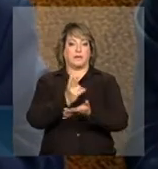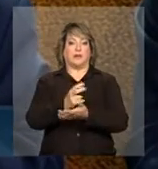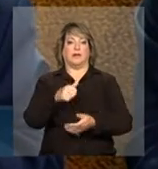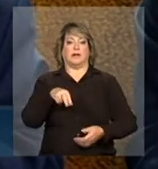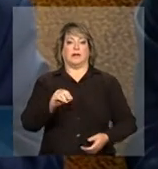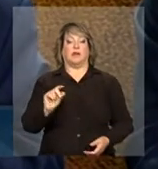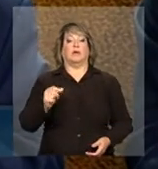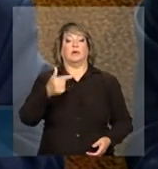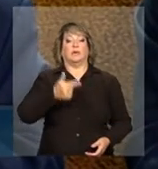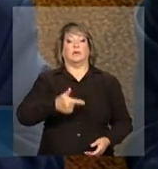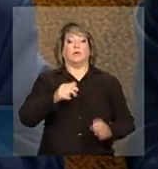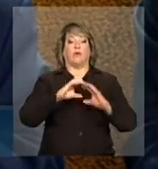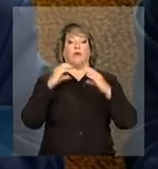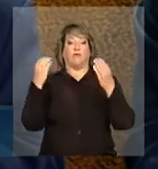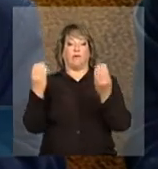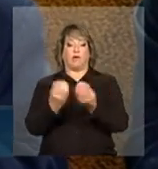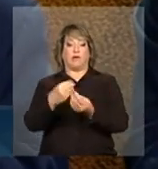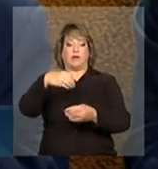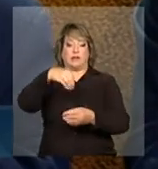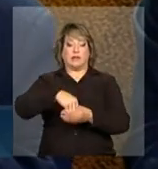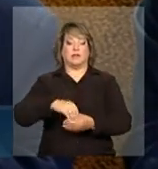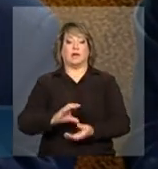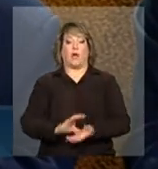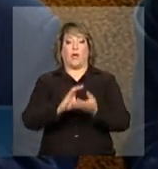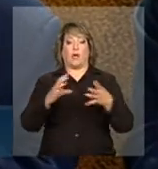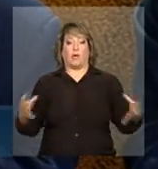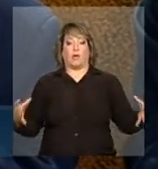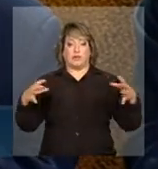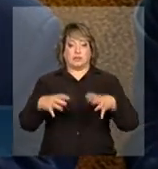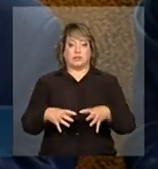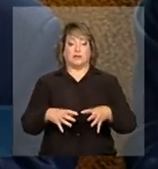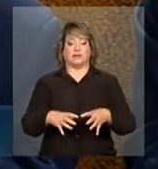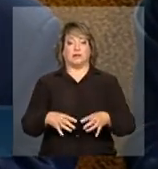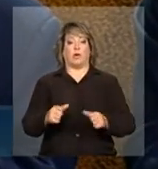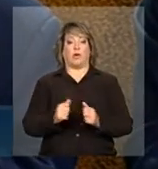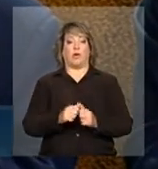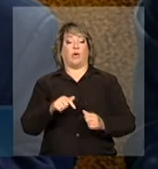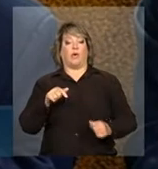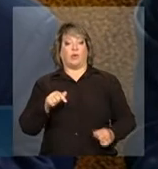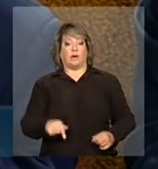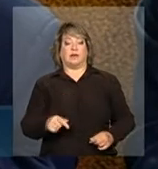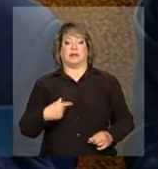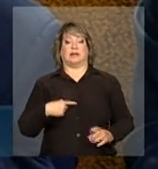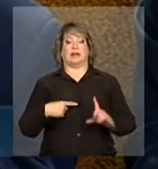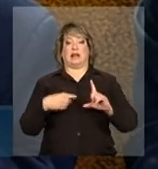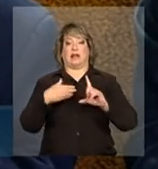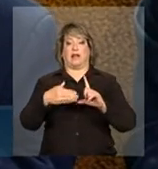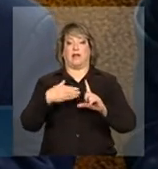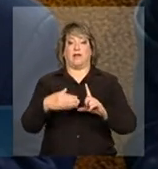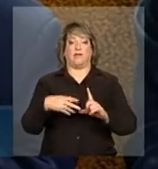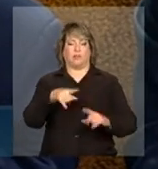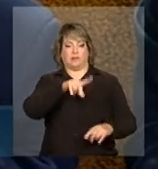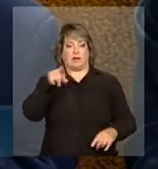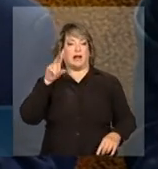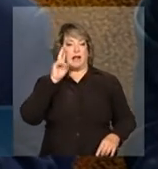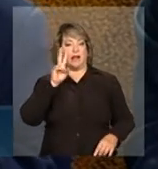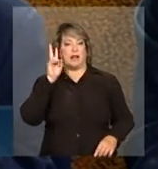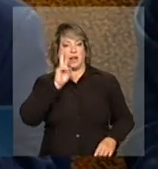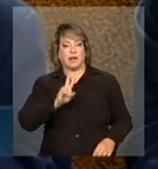Fórum Interconselhos, onde, através do recurso, inclusive, da teleconferência, vocês lembram